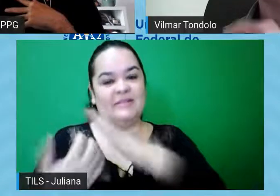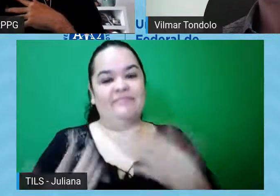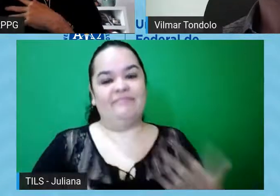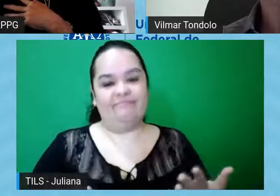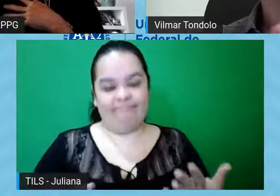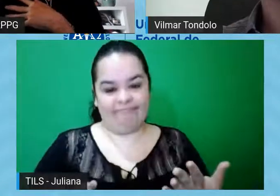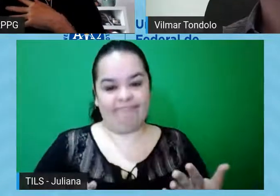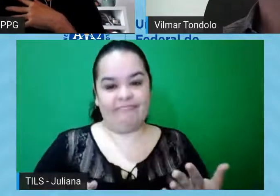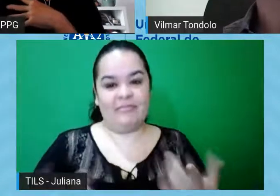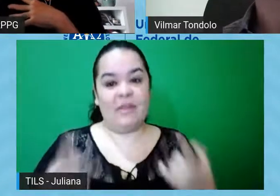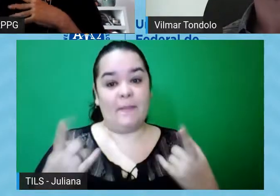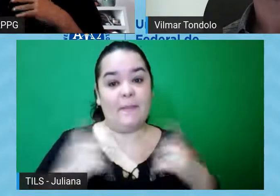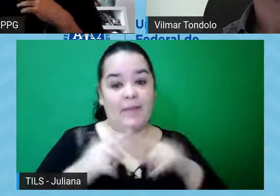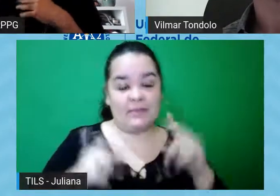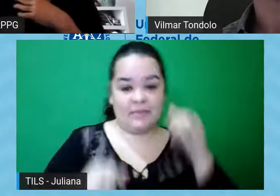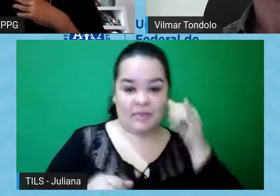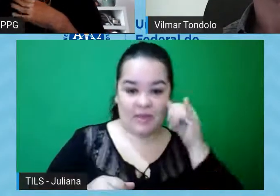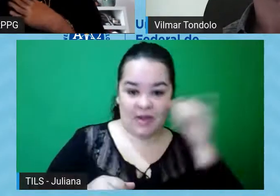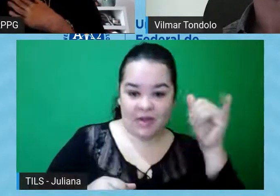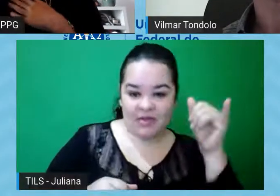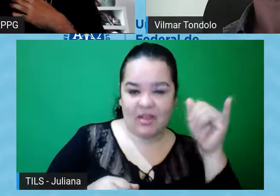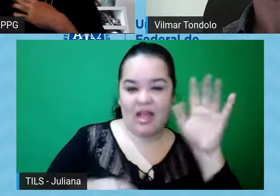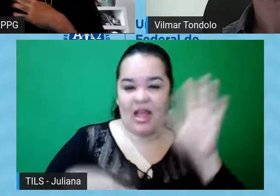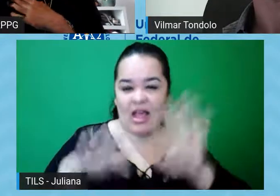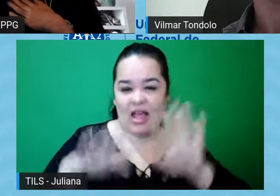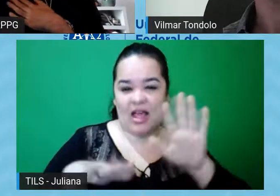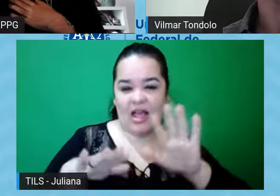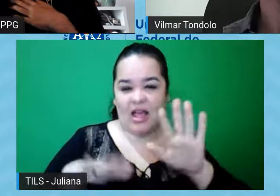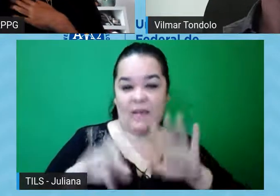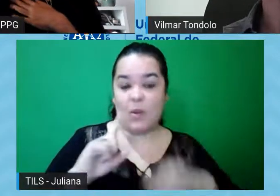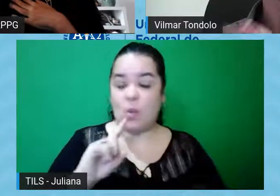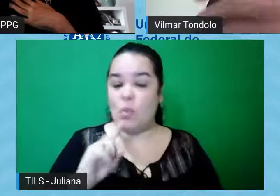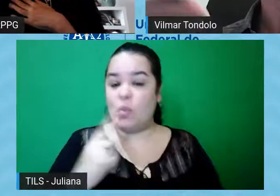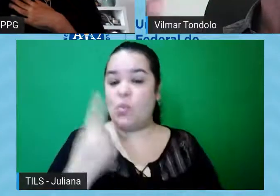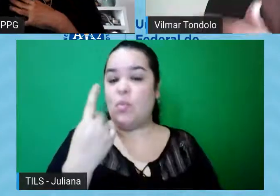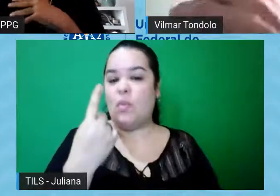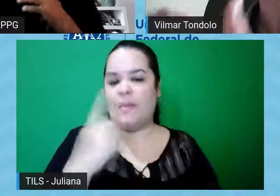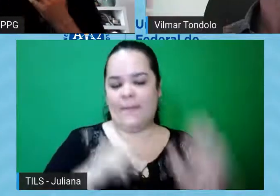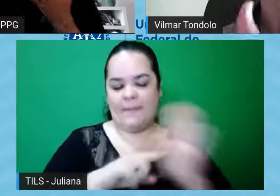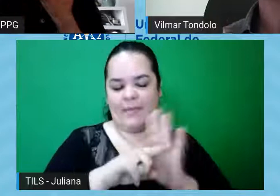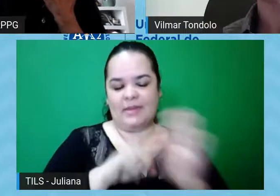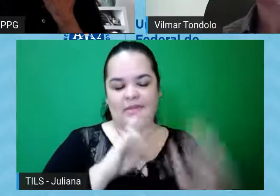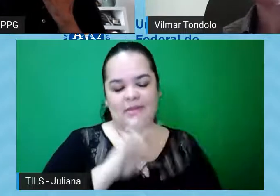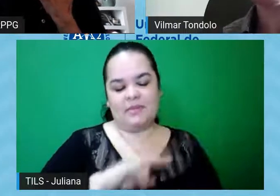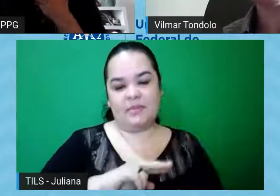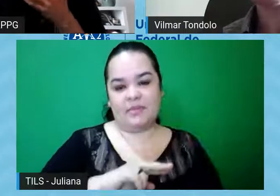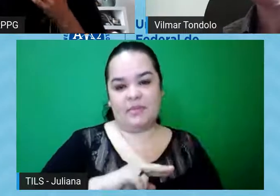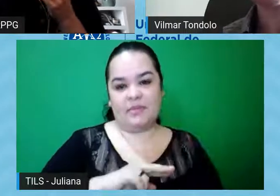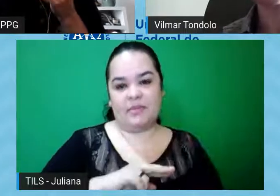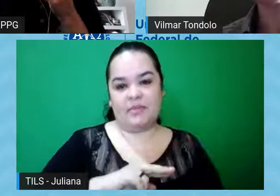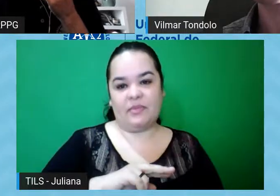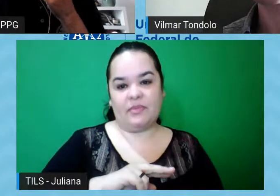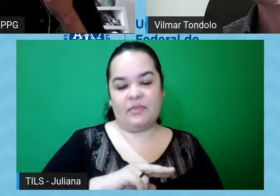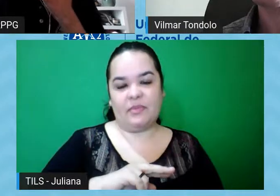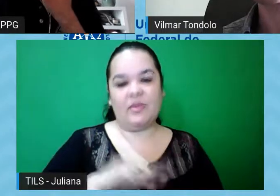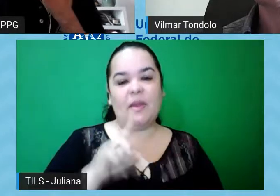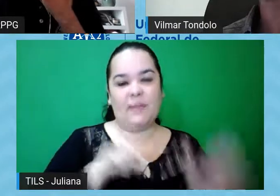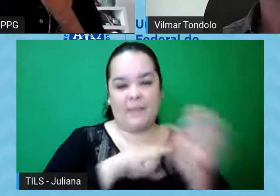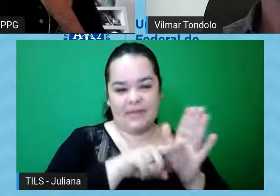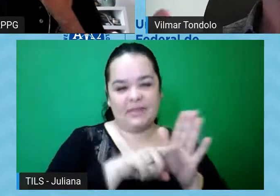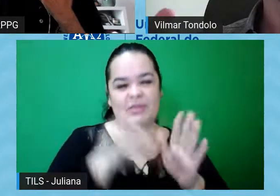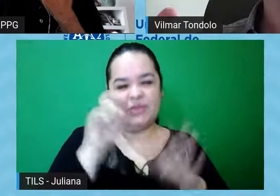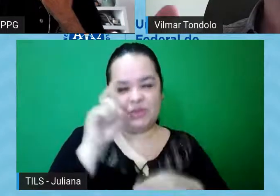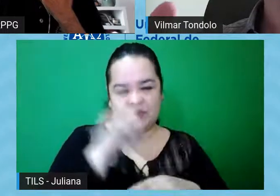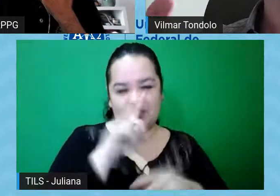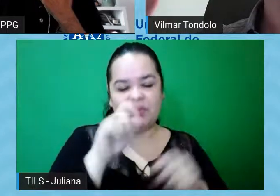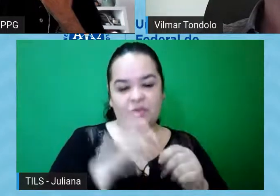para evitar alguns vieses de um respondente único, né, que são pesquisas um pouco mais difíceis de realizar,